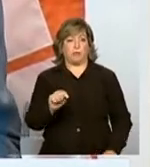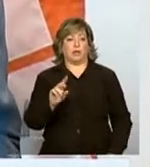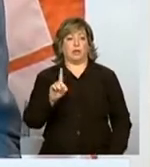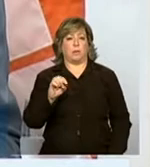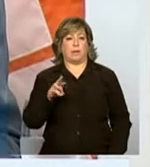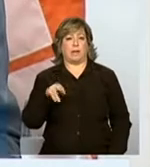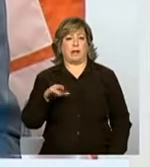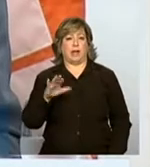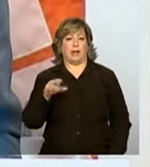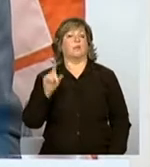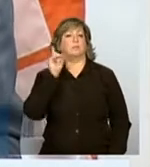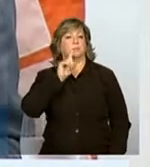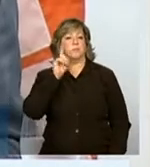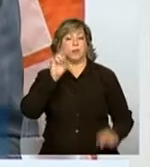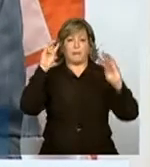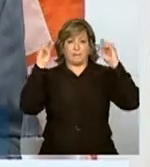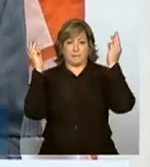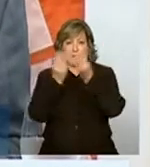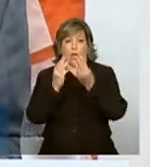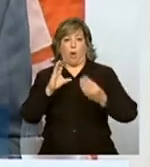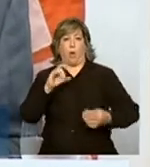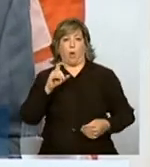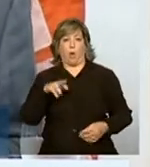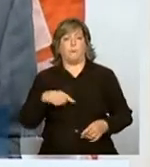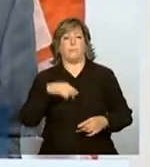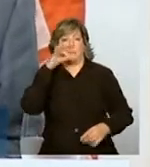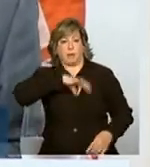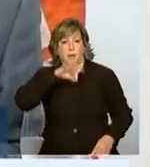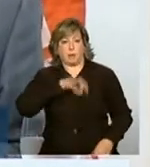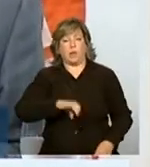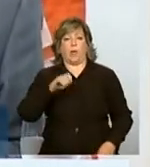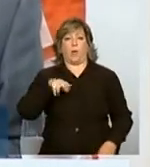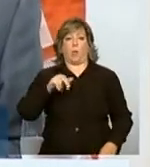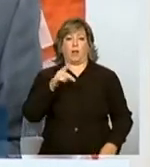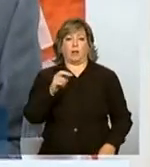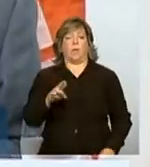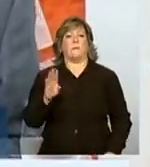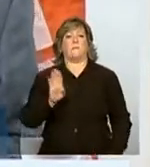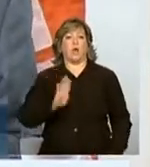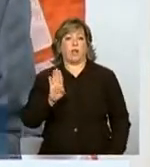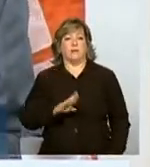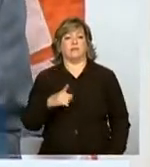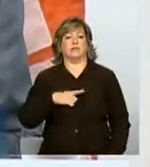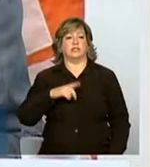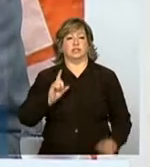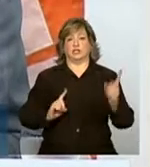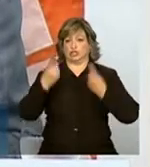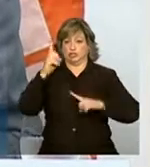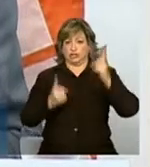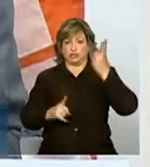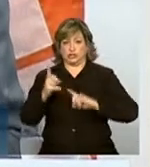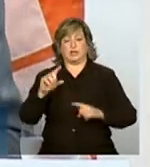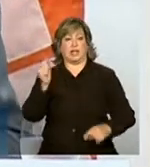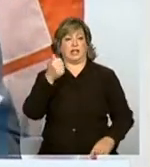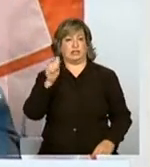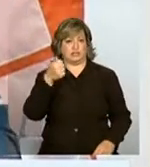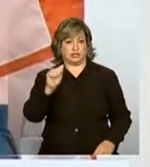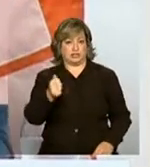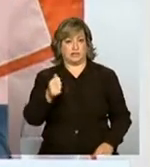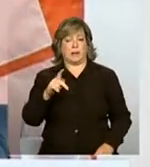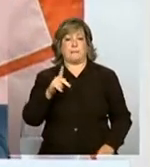Canadá, México, Colômbia, Peru, Equador, Bolívia, Chile,